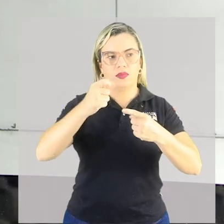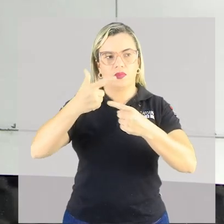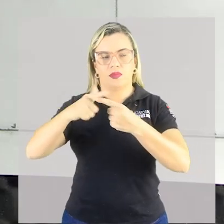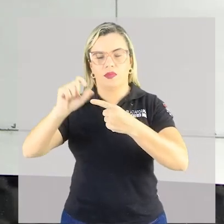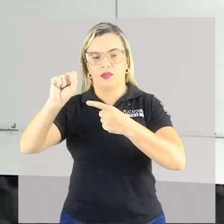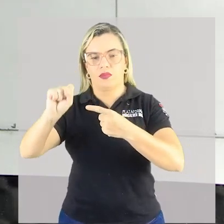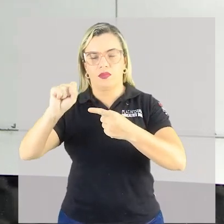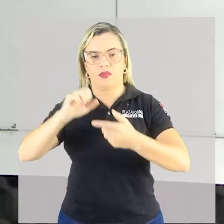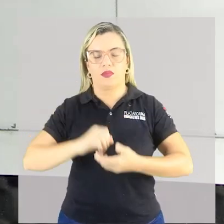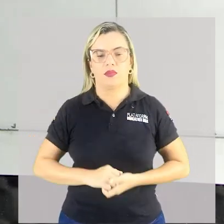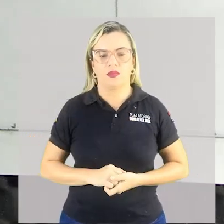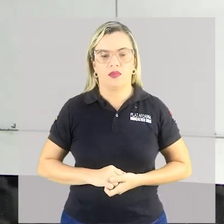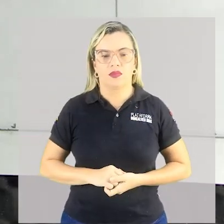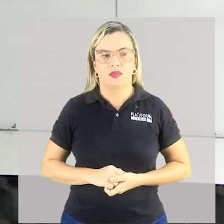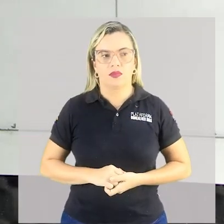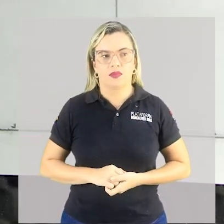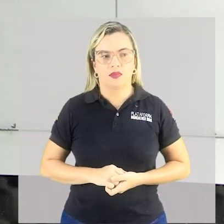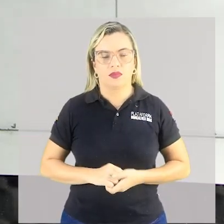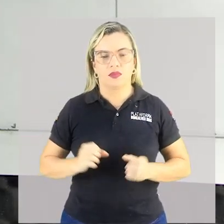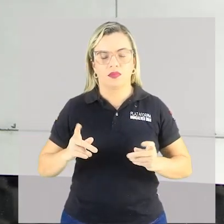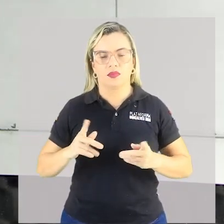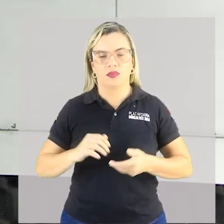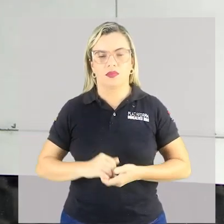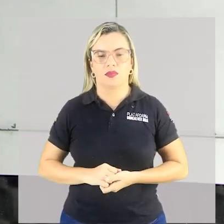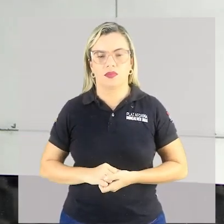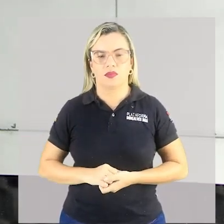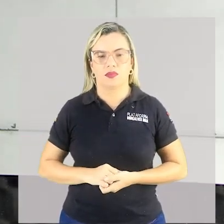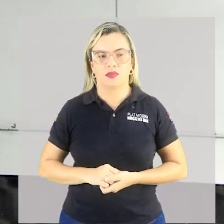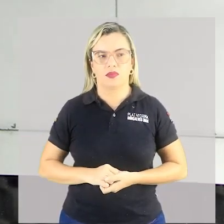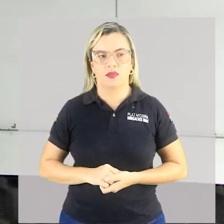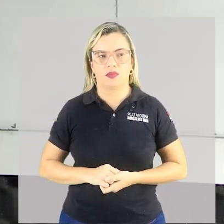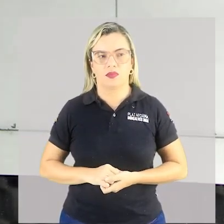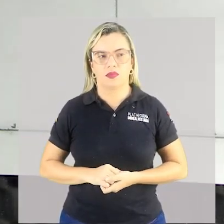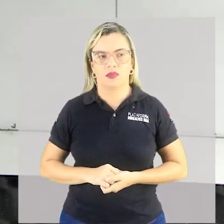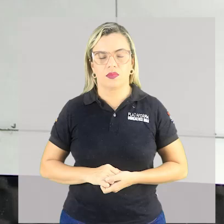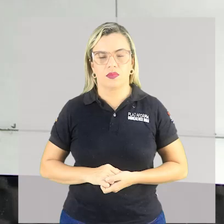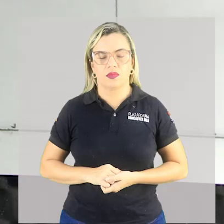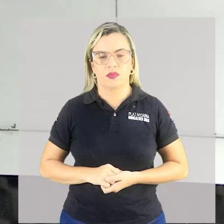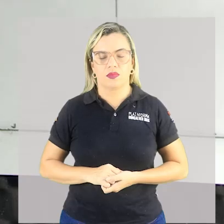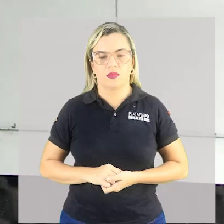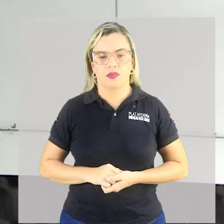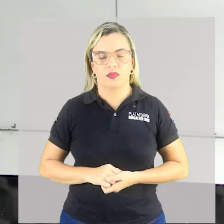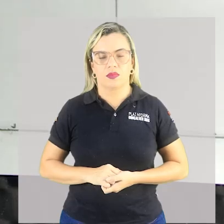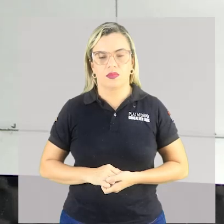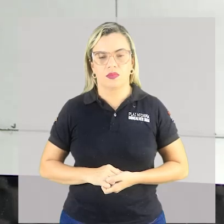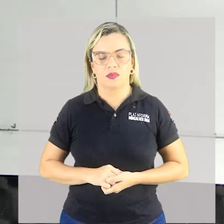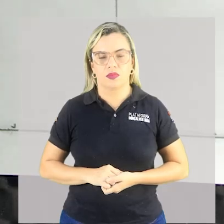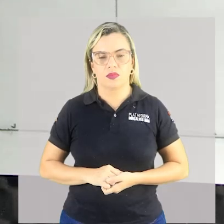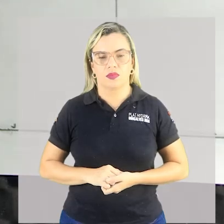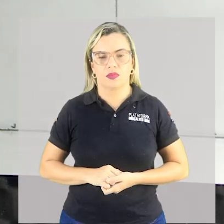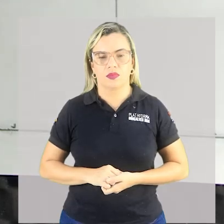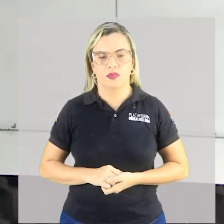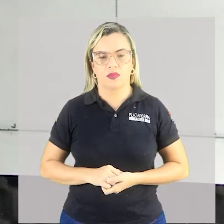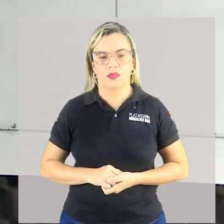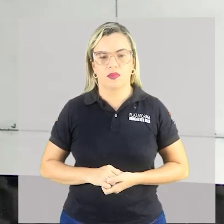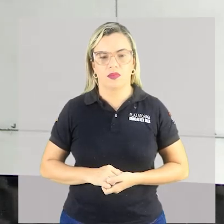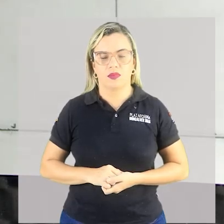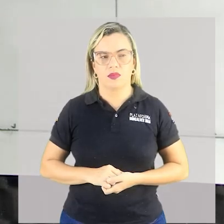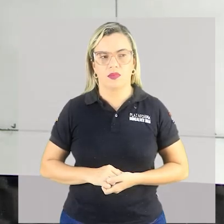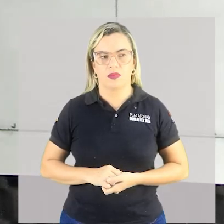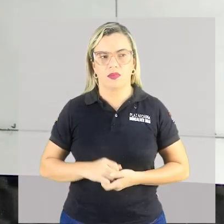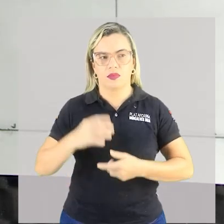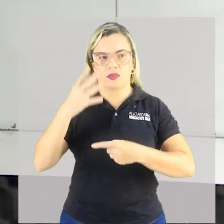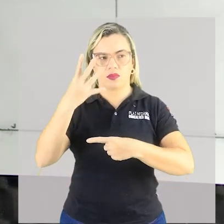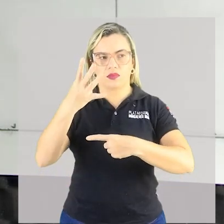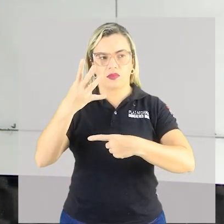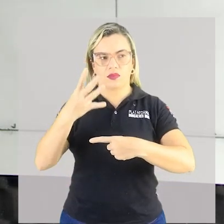aqui também o quê? Por 8, tá ok? Simplificando por 8, vai ser 32 por 8 é igual a